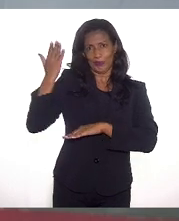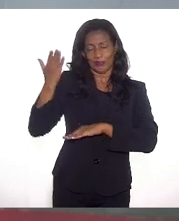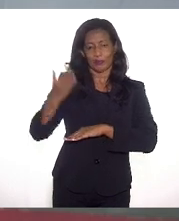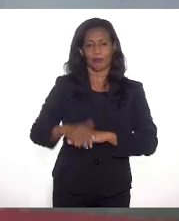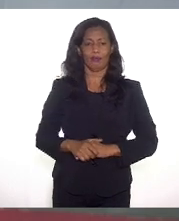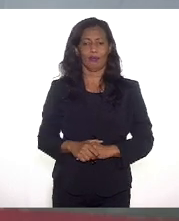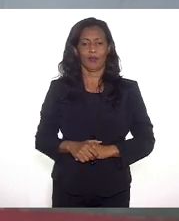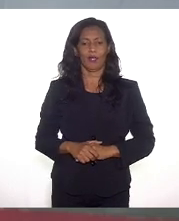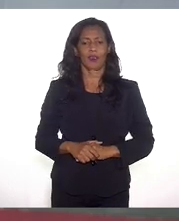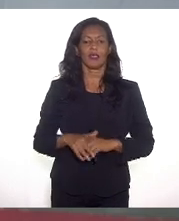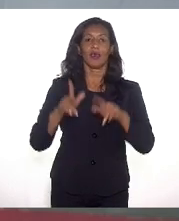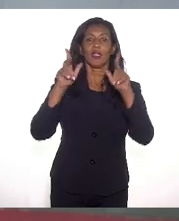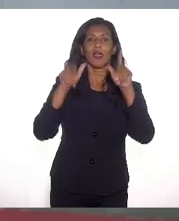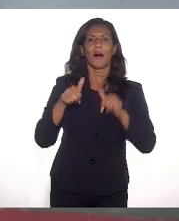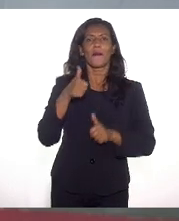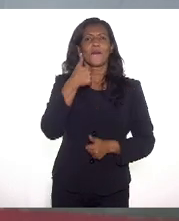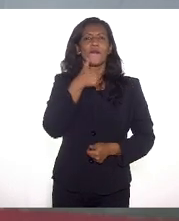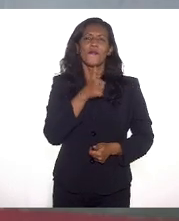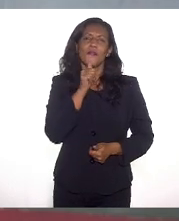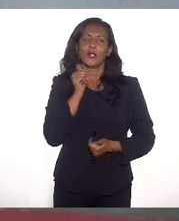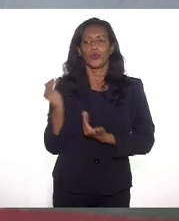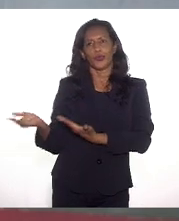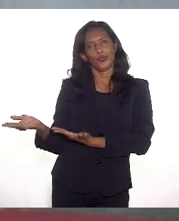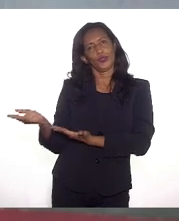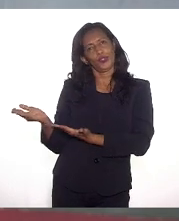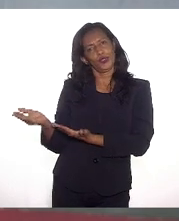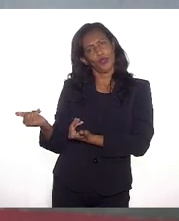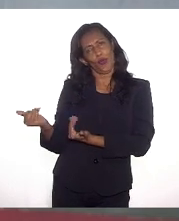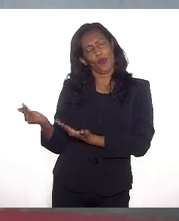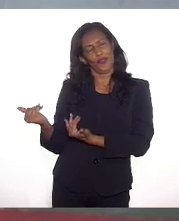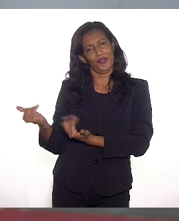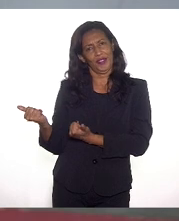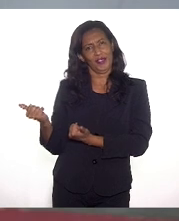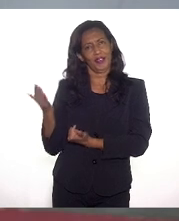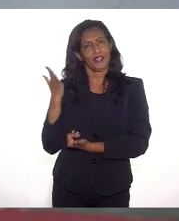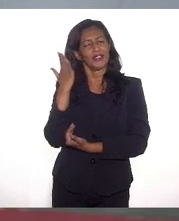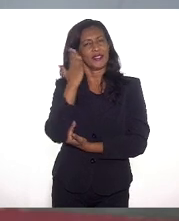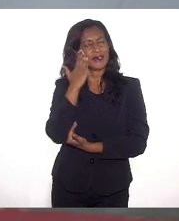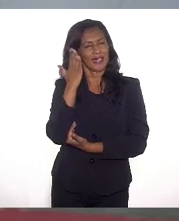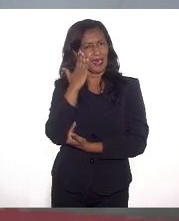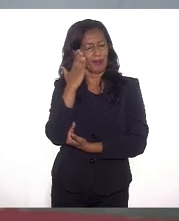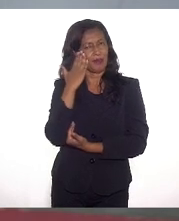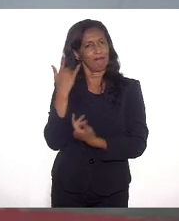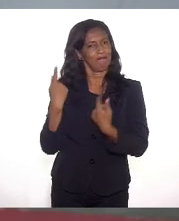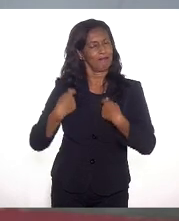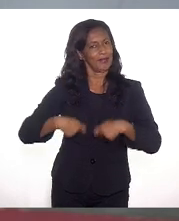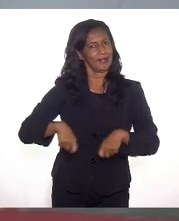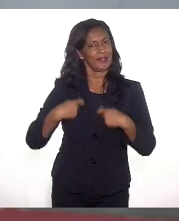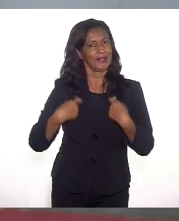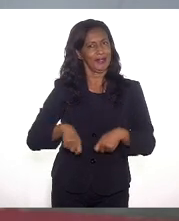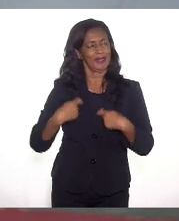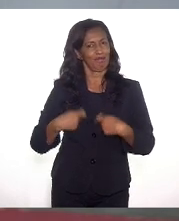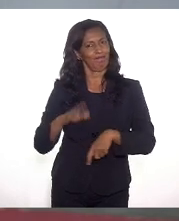as nossas mães adolescentes, que nós sabemos que já precisam.